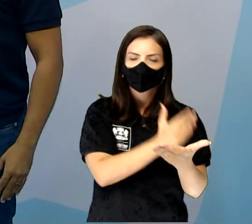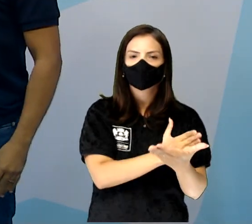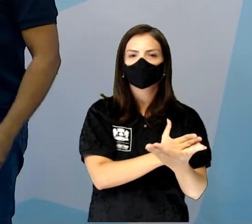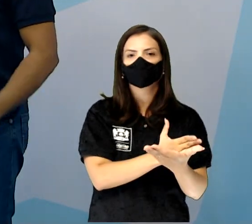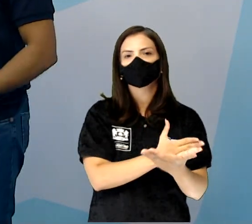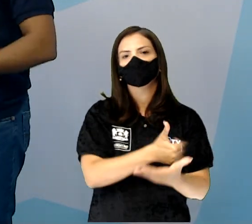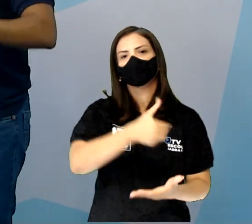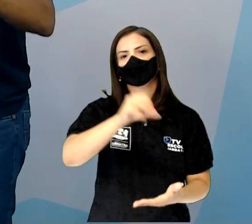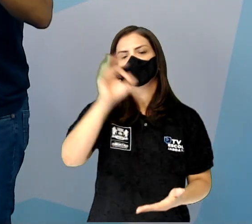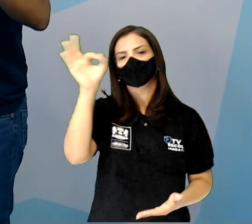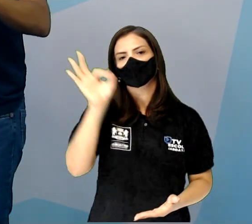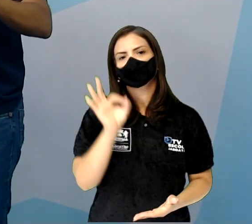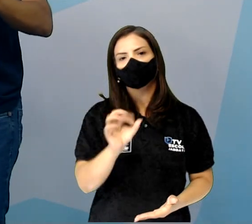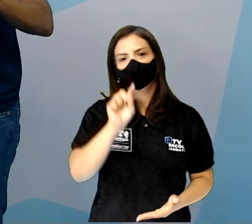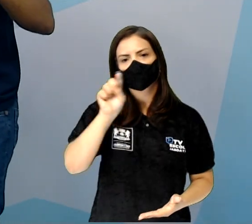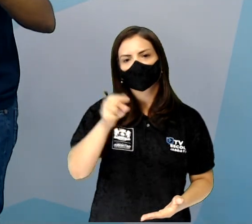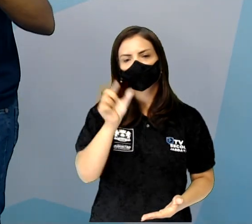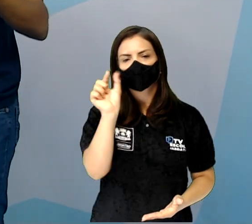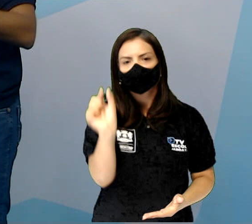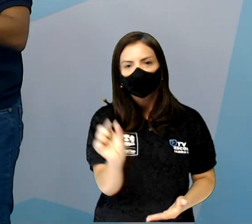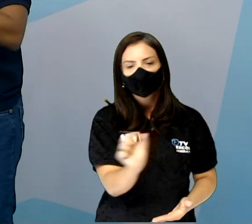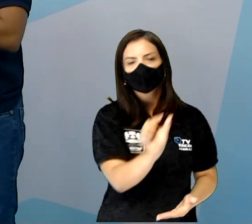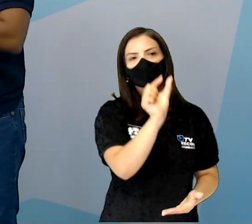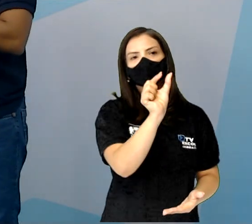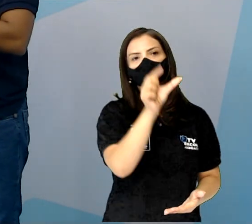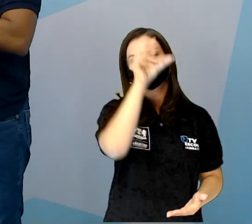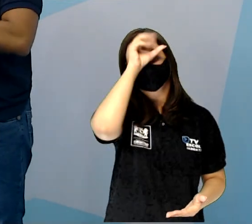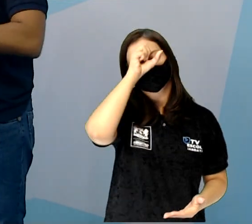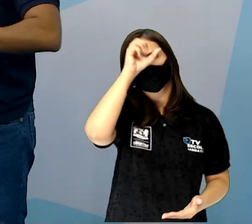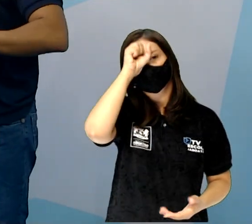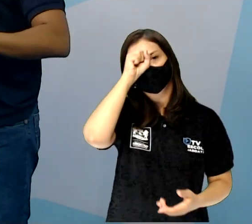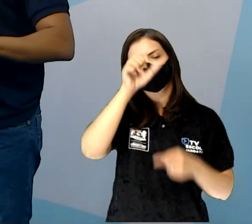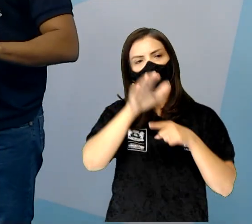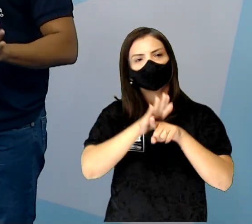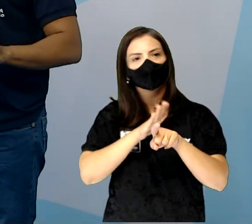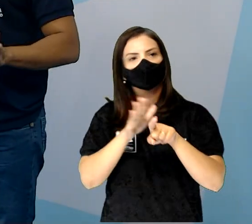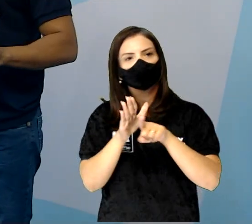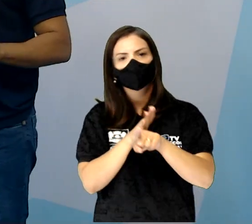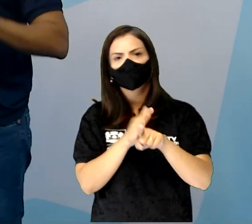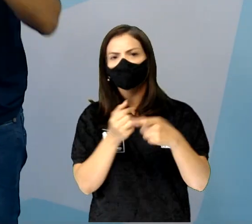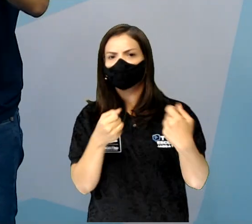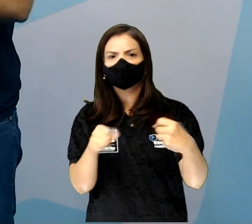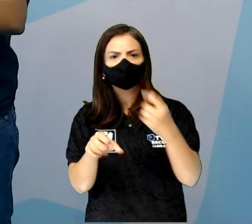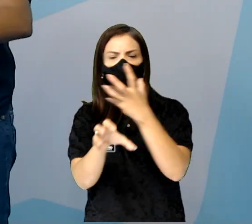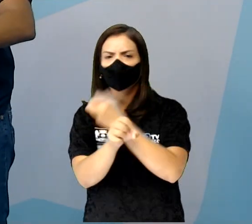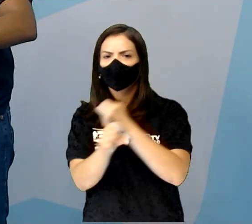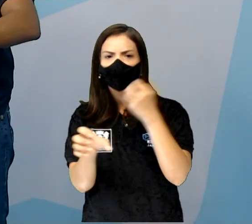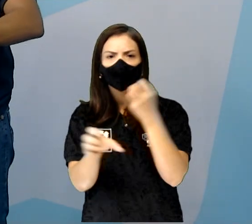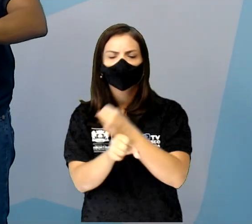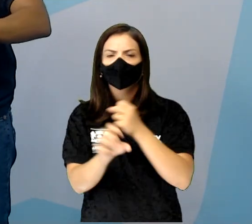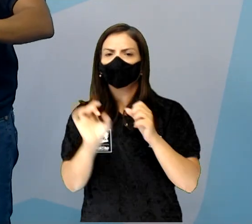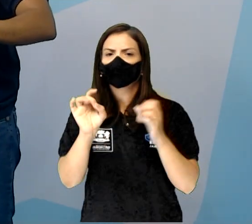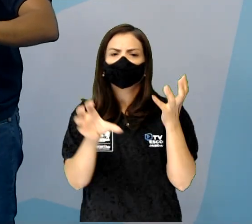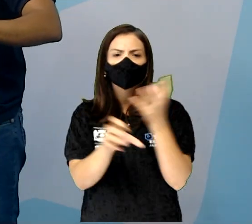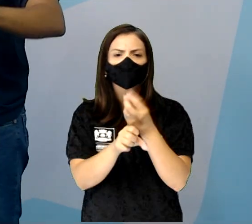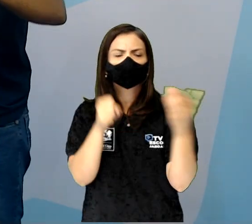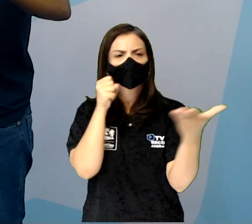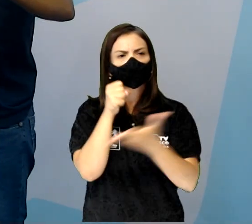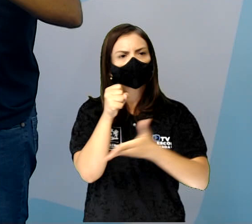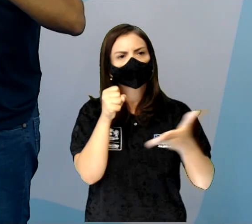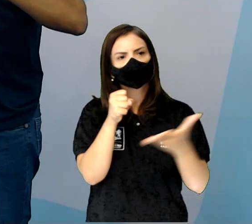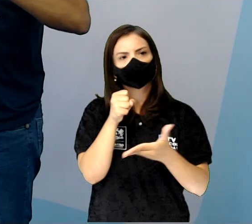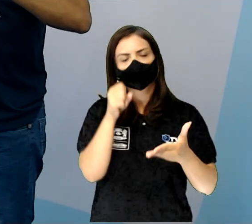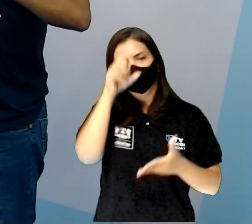ok? Aprendam isso porque vai ter algumas questões que eu não vou fazer muito cálculo não, a gente vai fazer esse cálculo básico, tá?